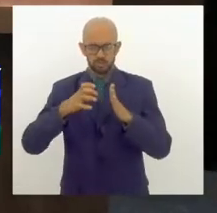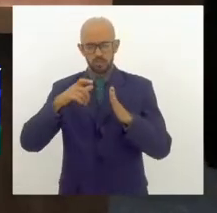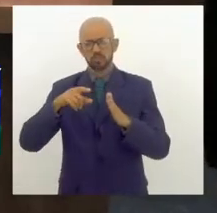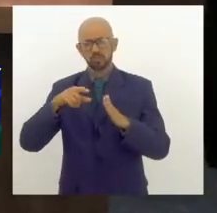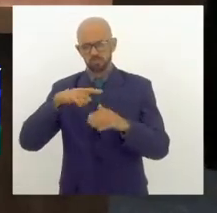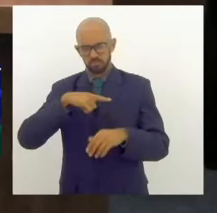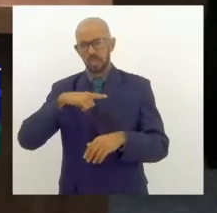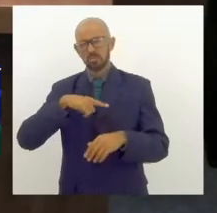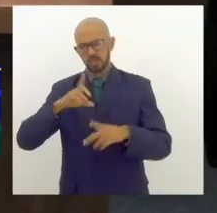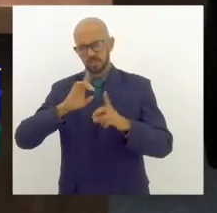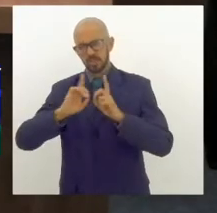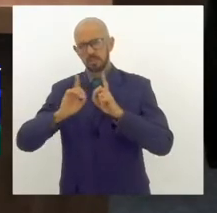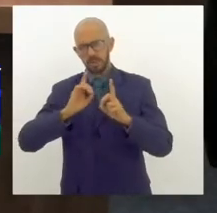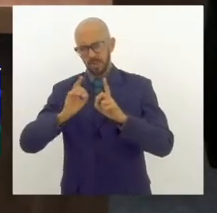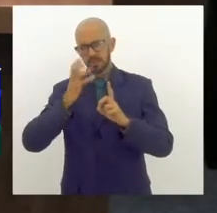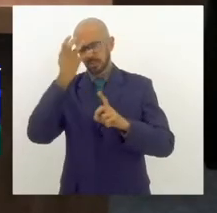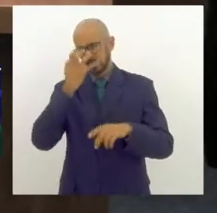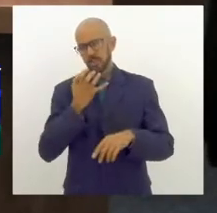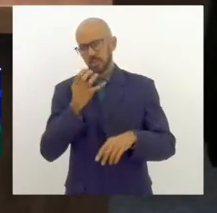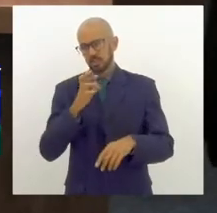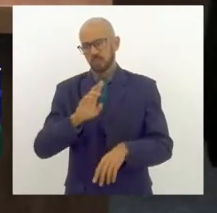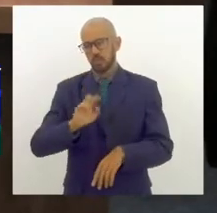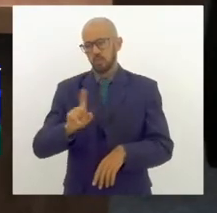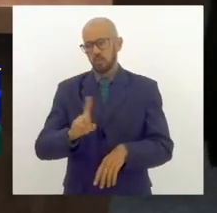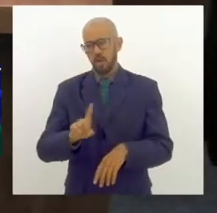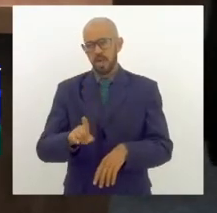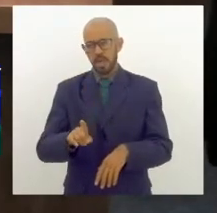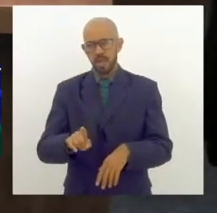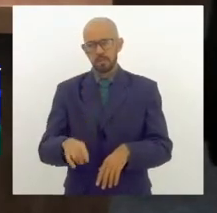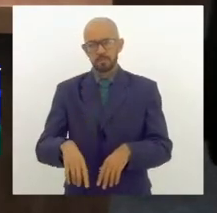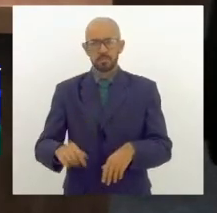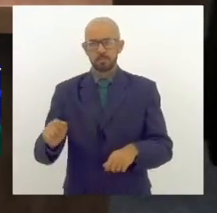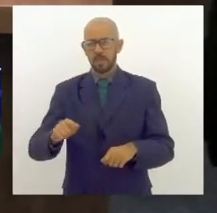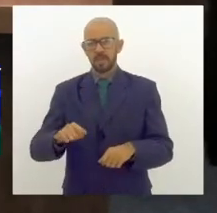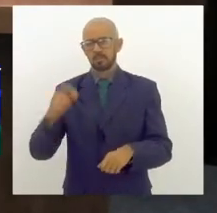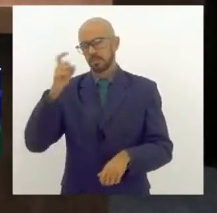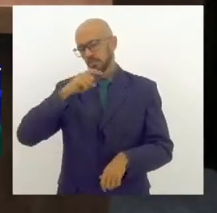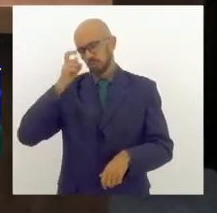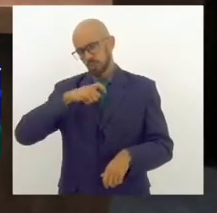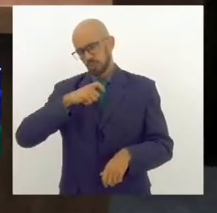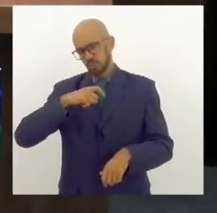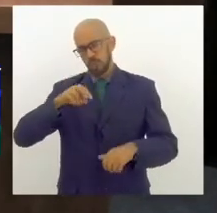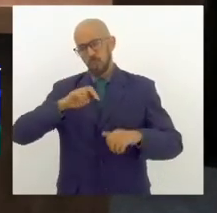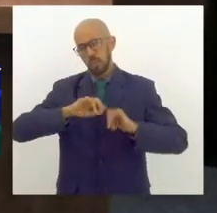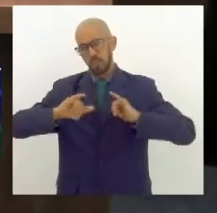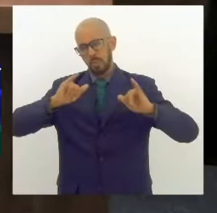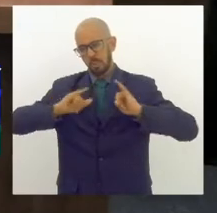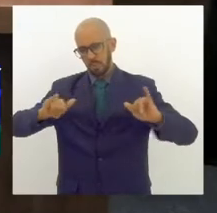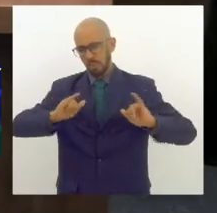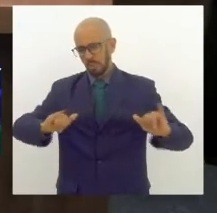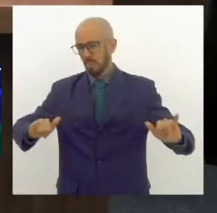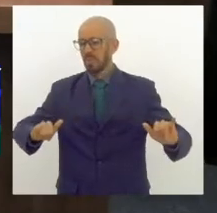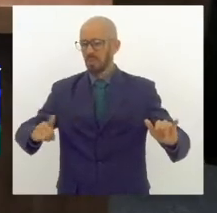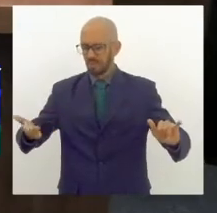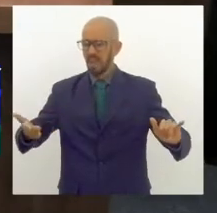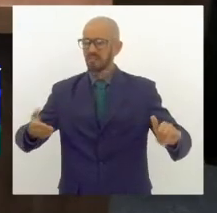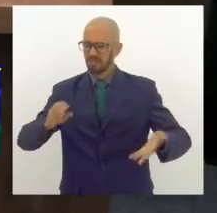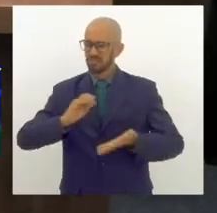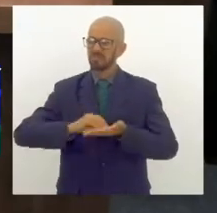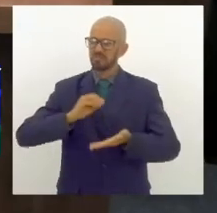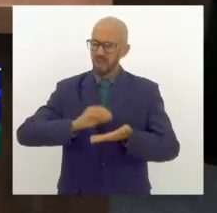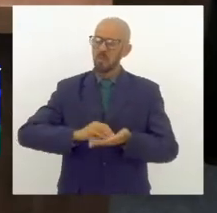muito a sério, não levamos esse debate para o campo da mentira, do escárnio, da falta